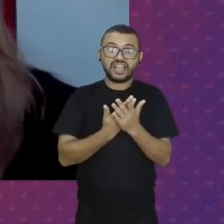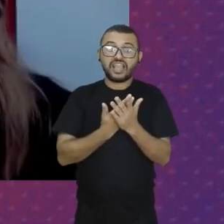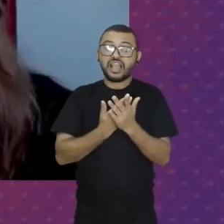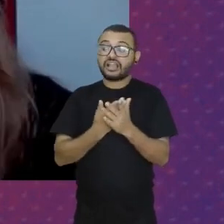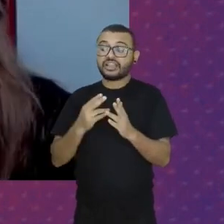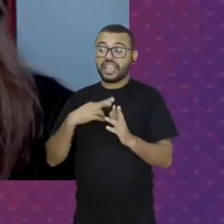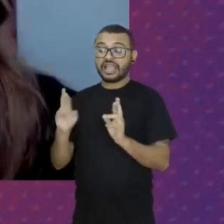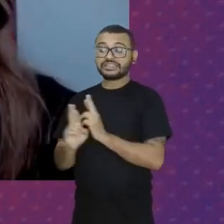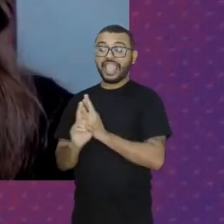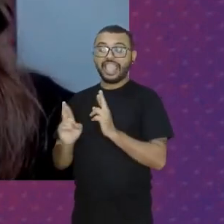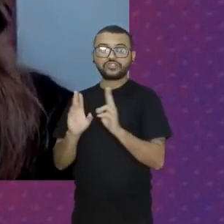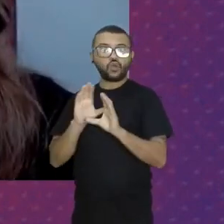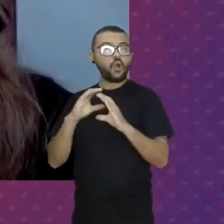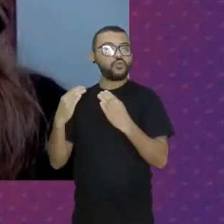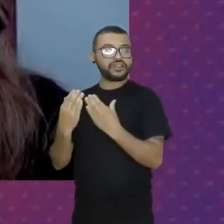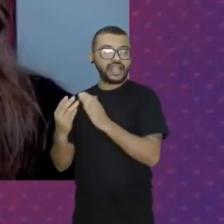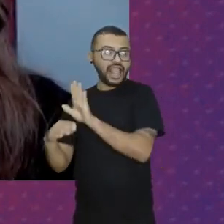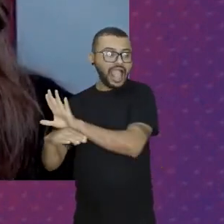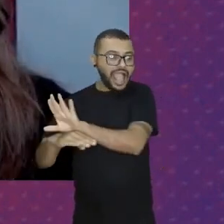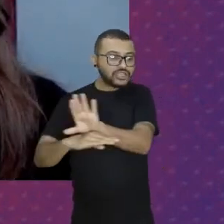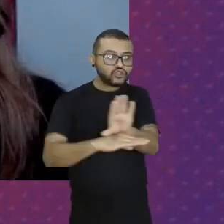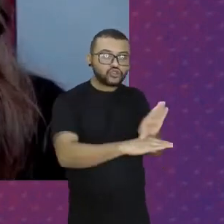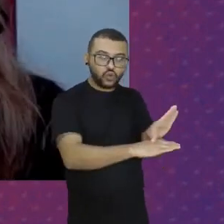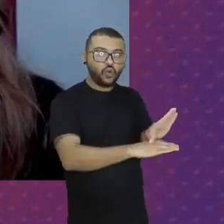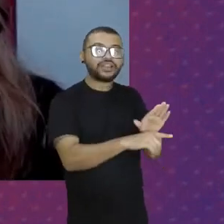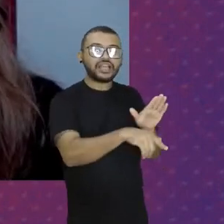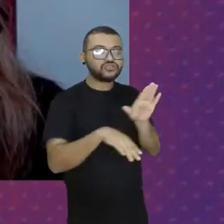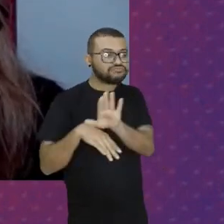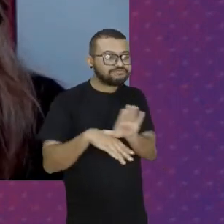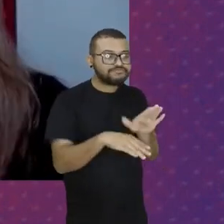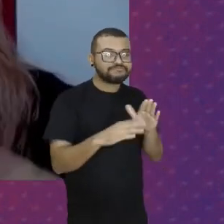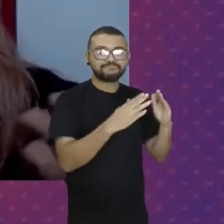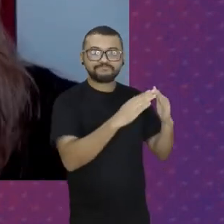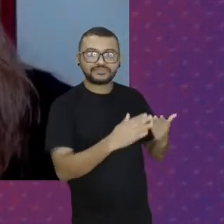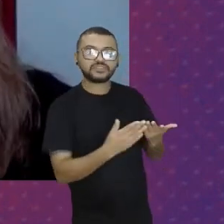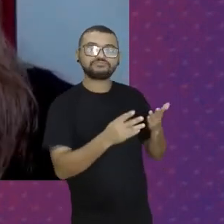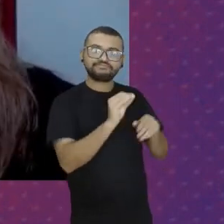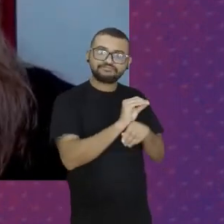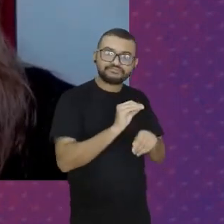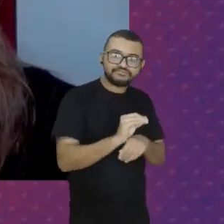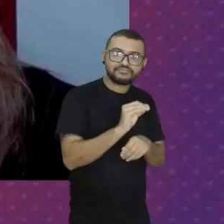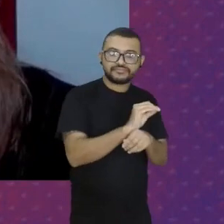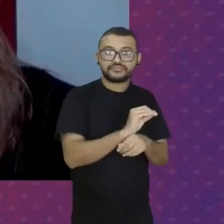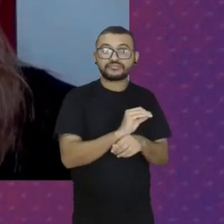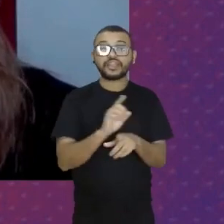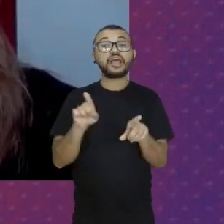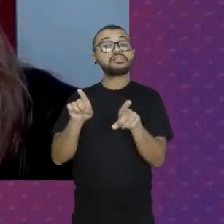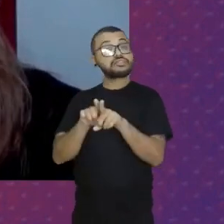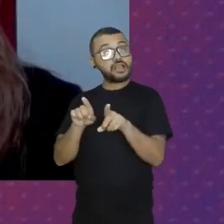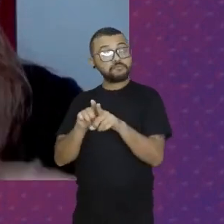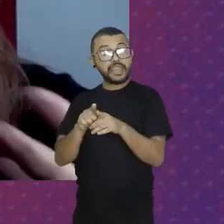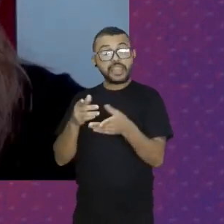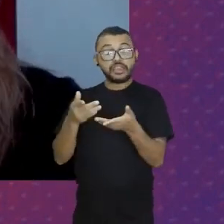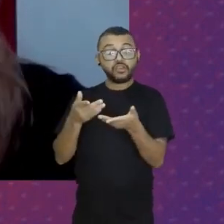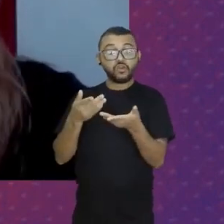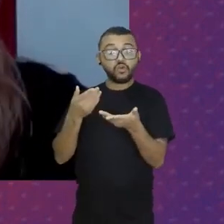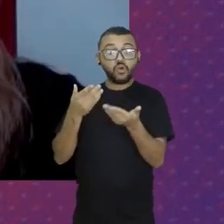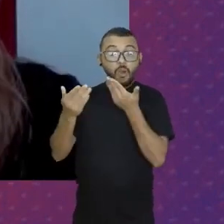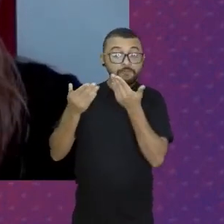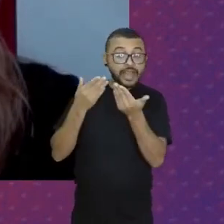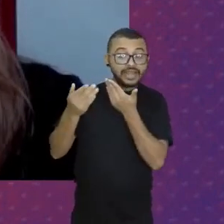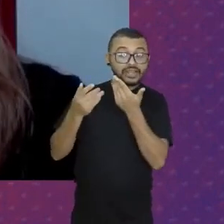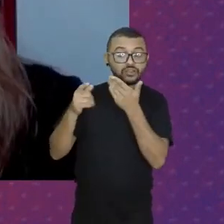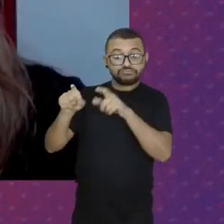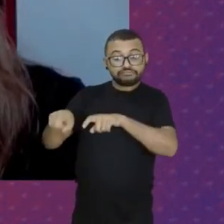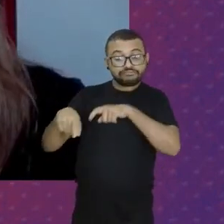acabam assumindo as necessidades mais cotidianas de cuidado. Isso a gente vê também na relação com o campo. Isso ficou bem